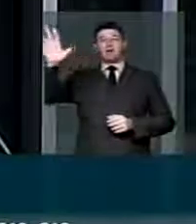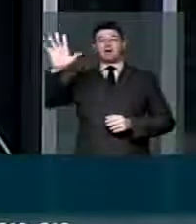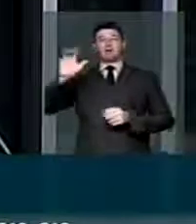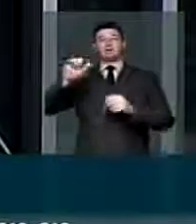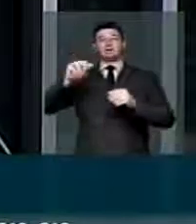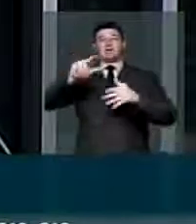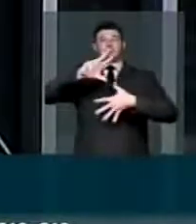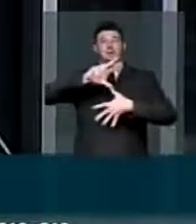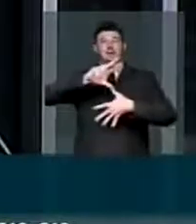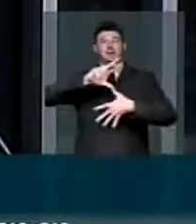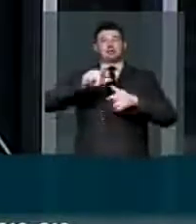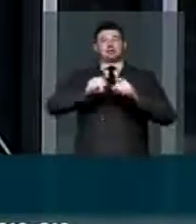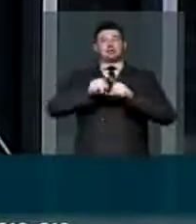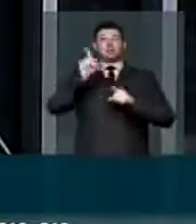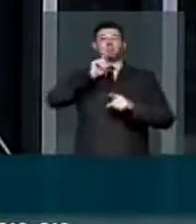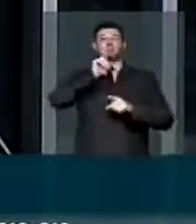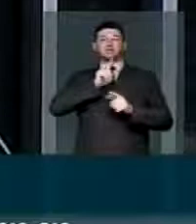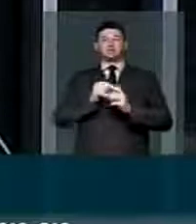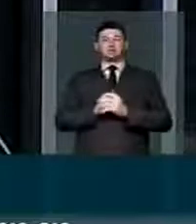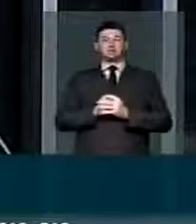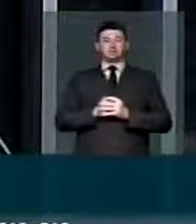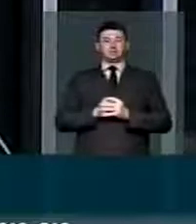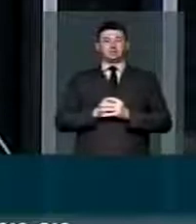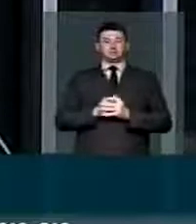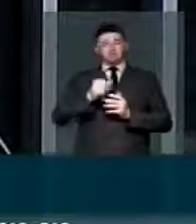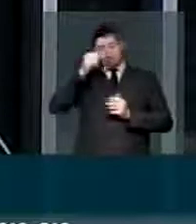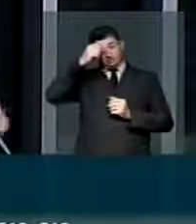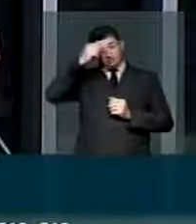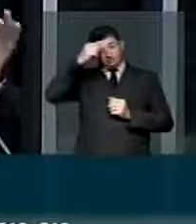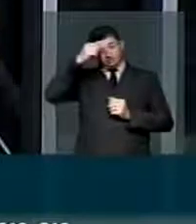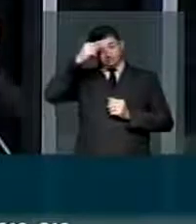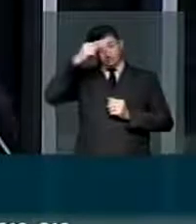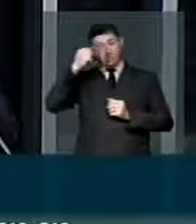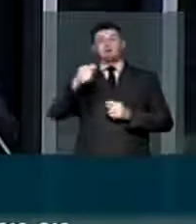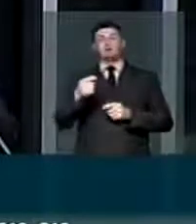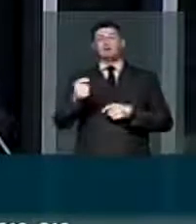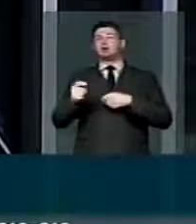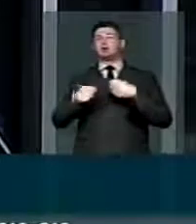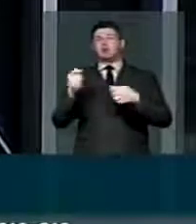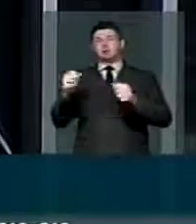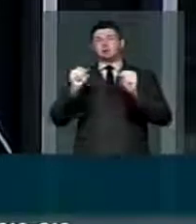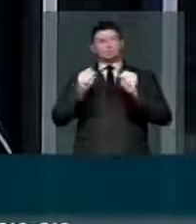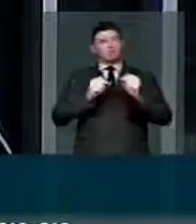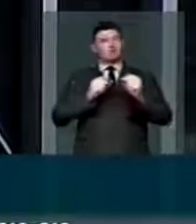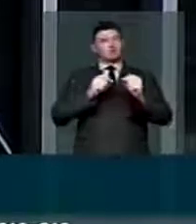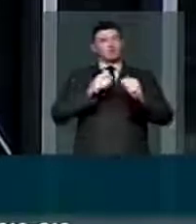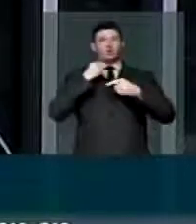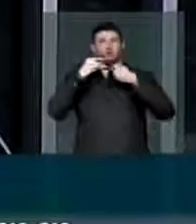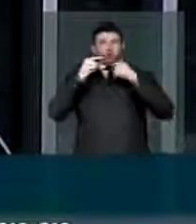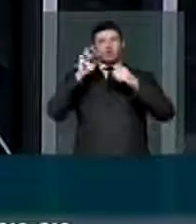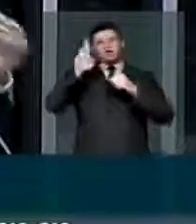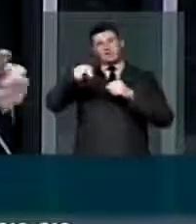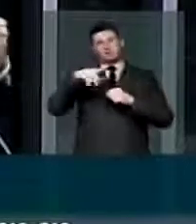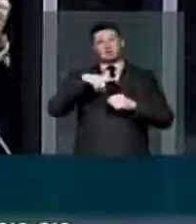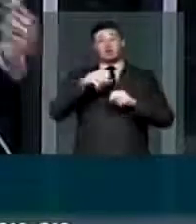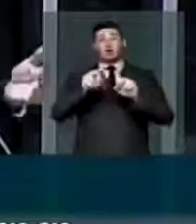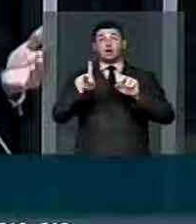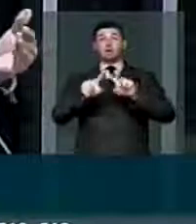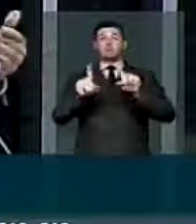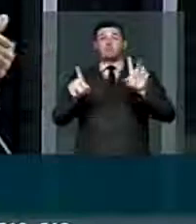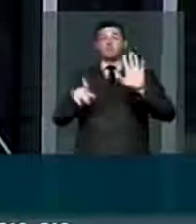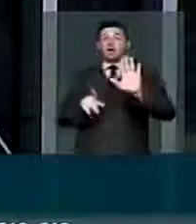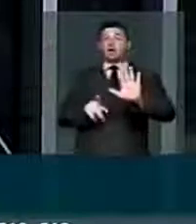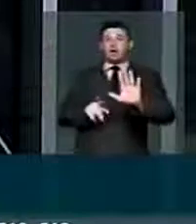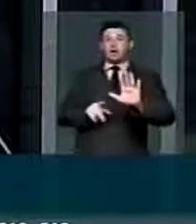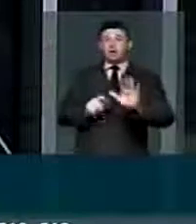América Latina e Estados Unidos da América. Alguém pode indagar com razão, mas o preço